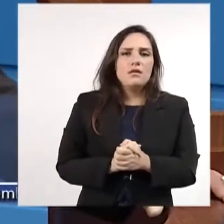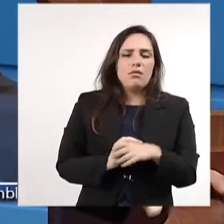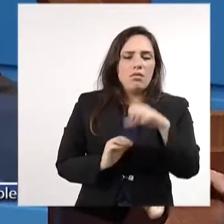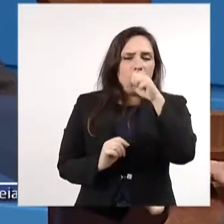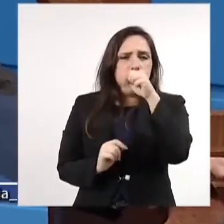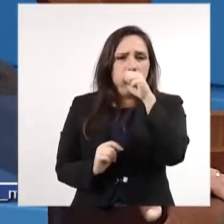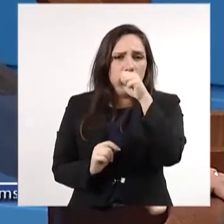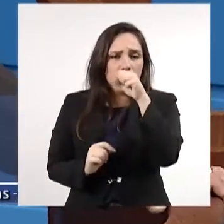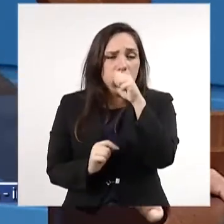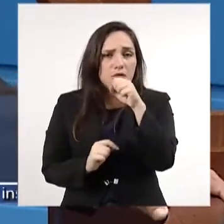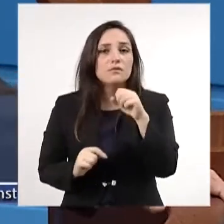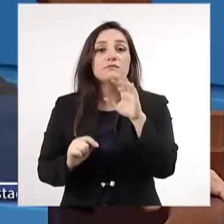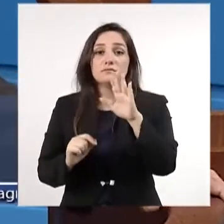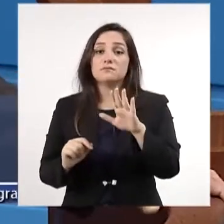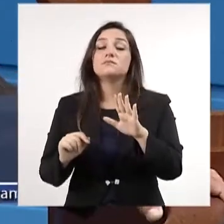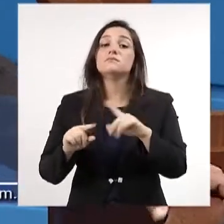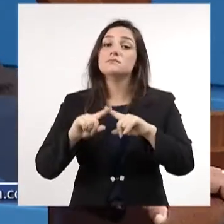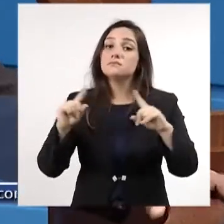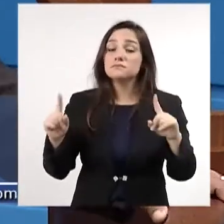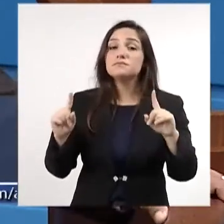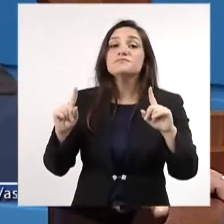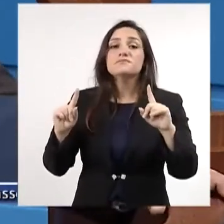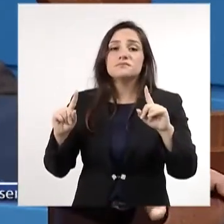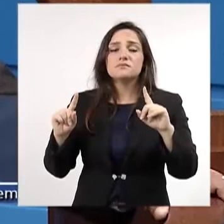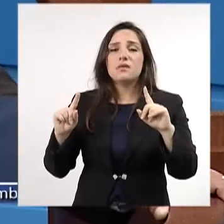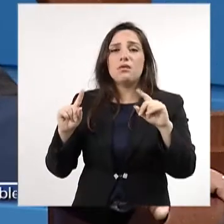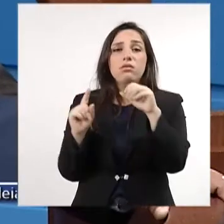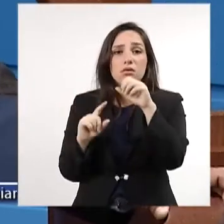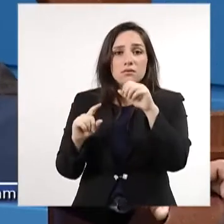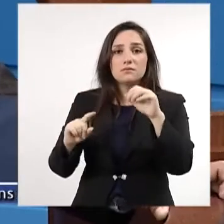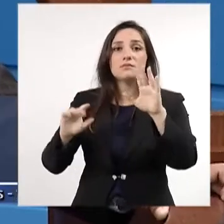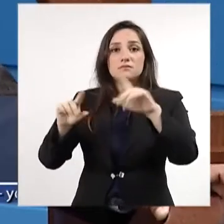Será que esse álcool vai baixar de fato nas bombas?